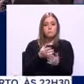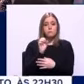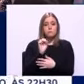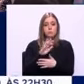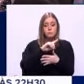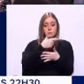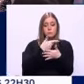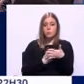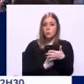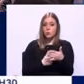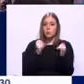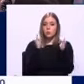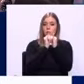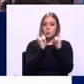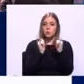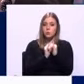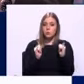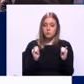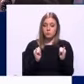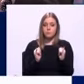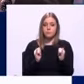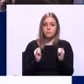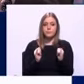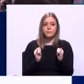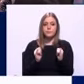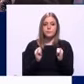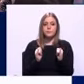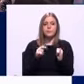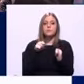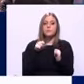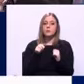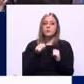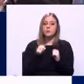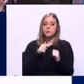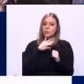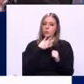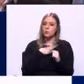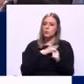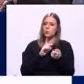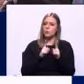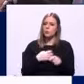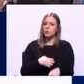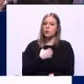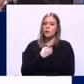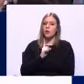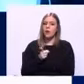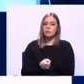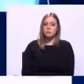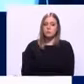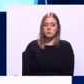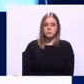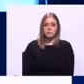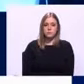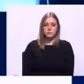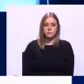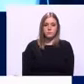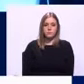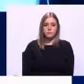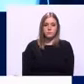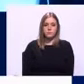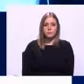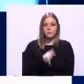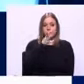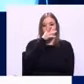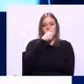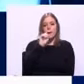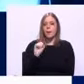publicação internacional de referência. O que é que isto nos diz? Sim,